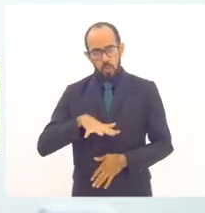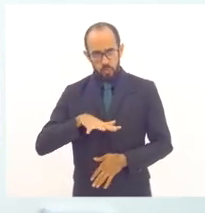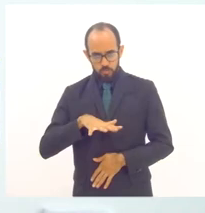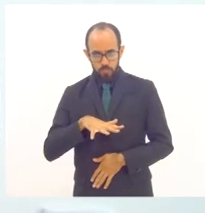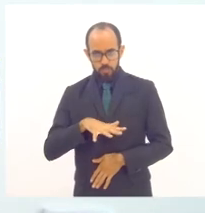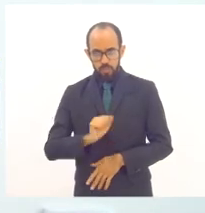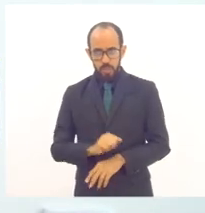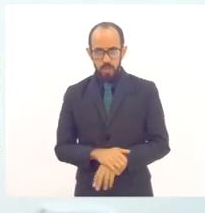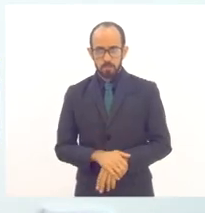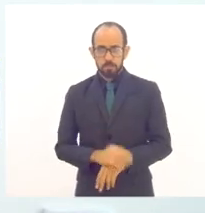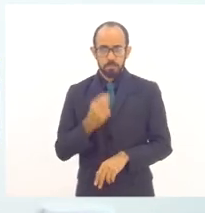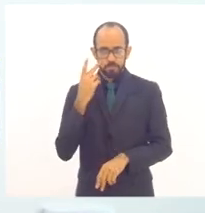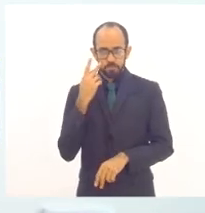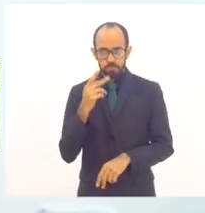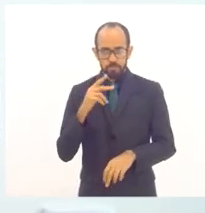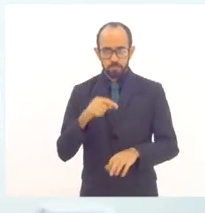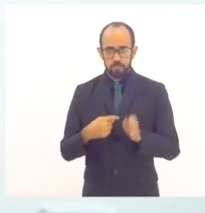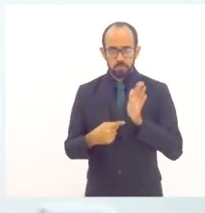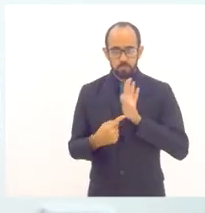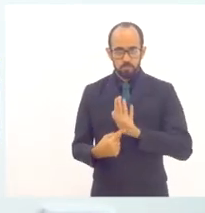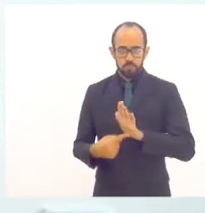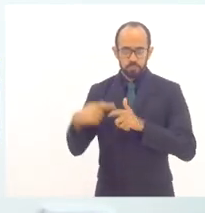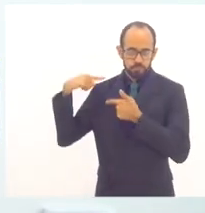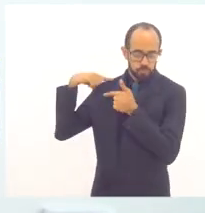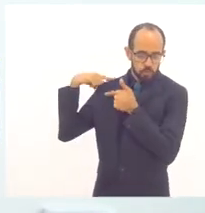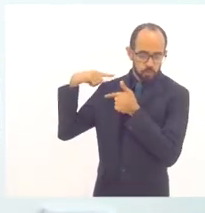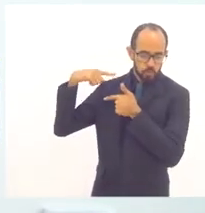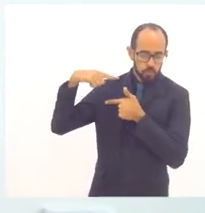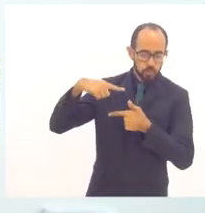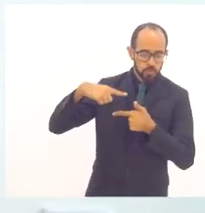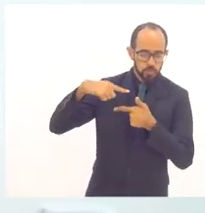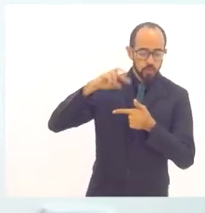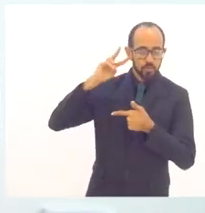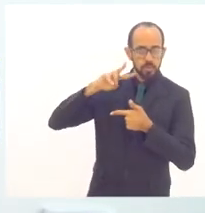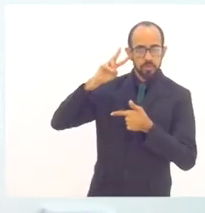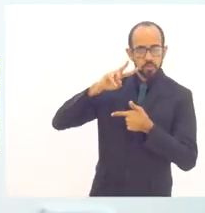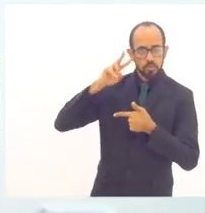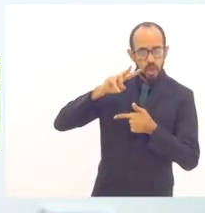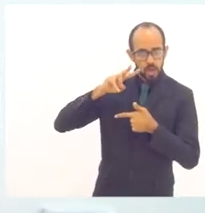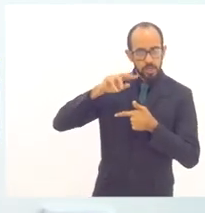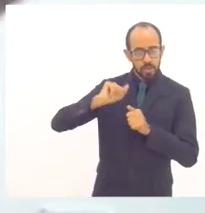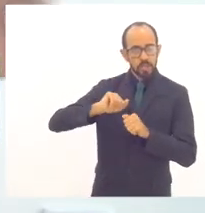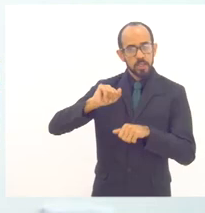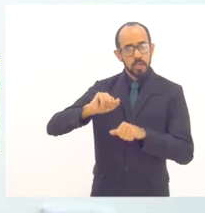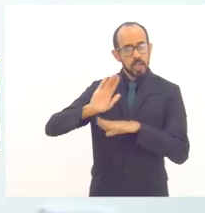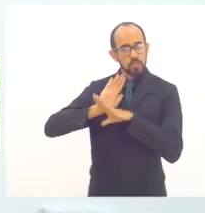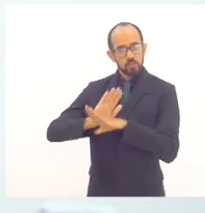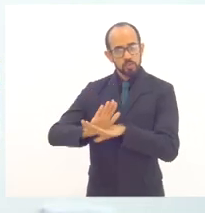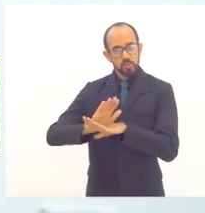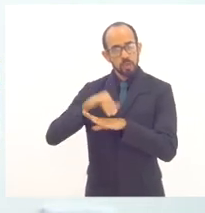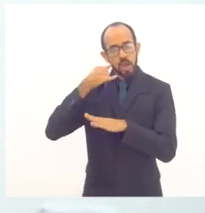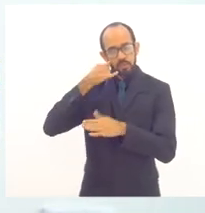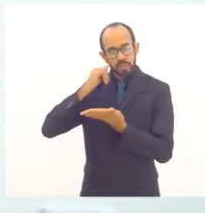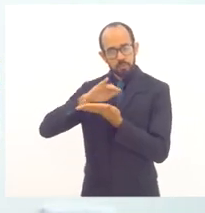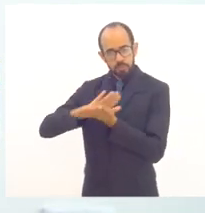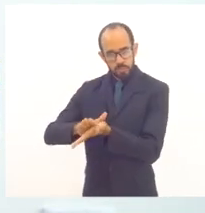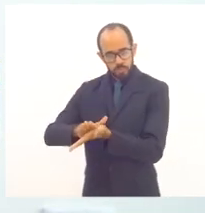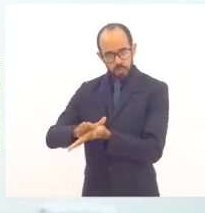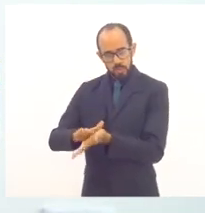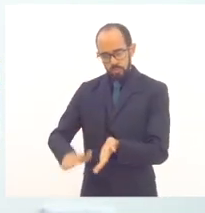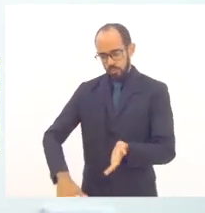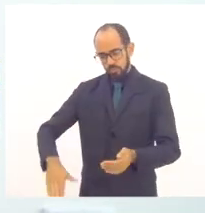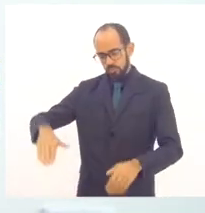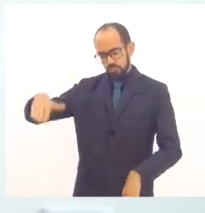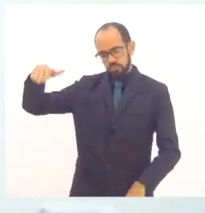que mostre a origem histórica e que ajude a combater o preconceito desde os bancos escolares.